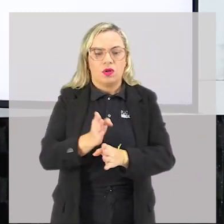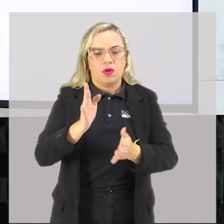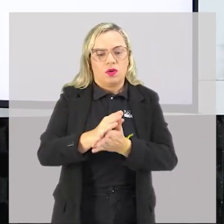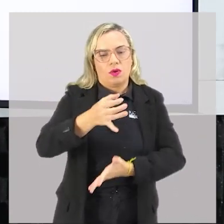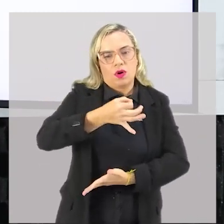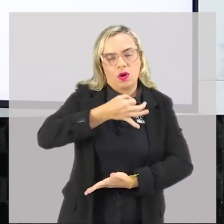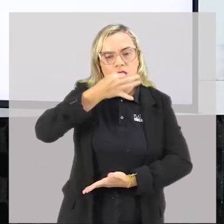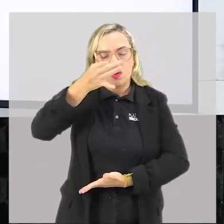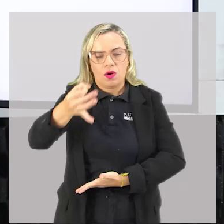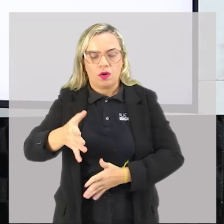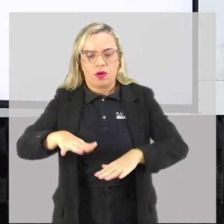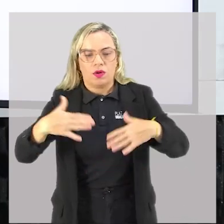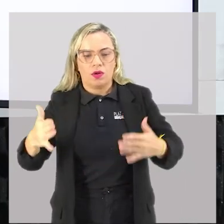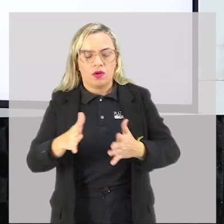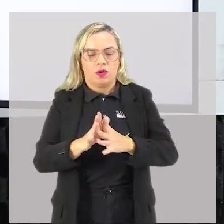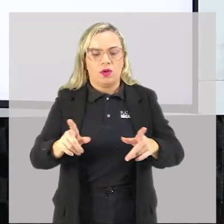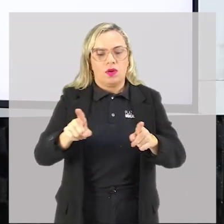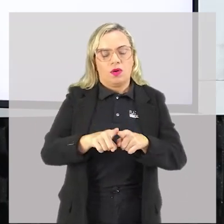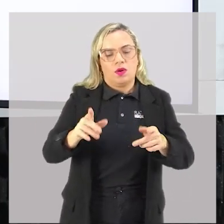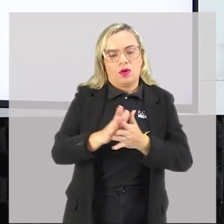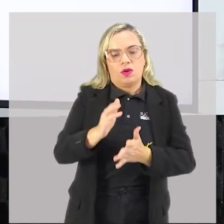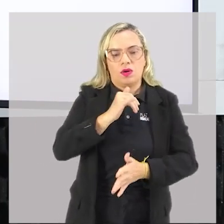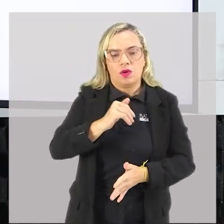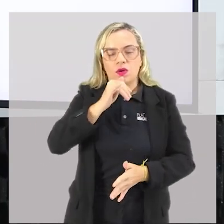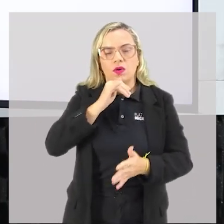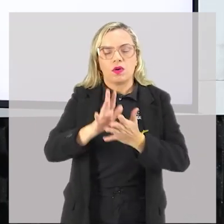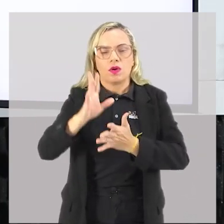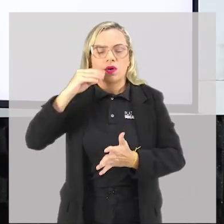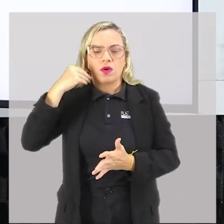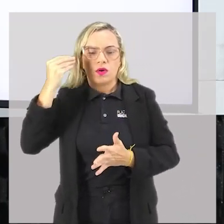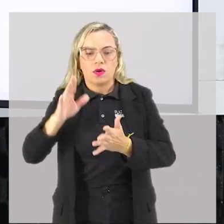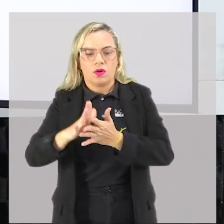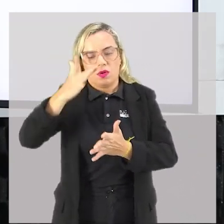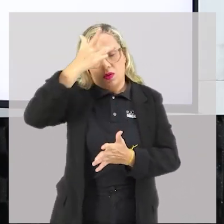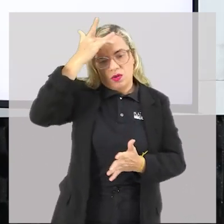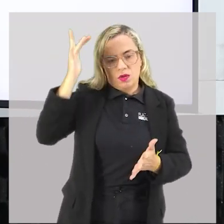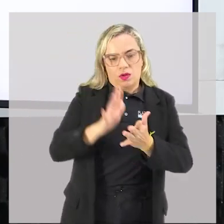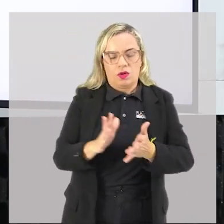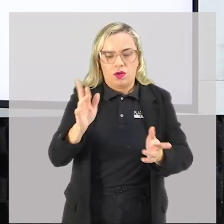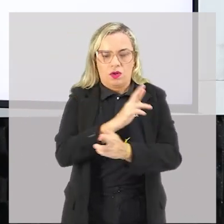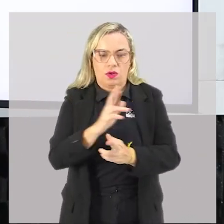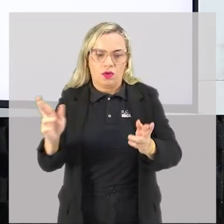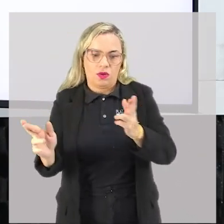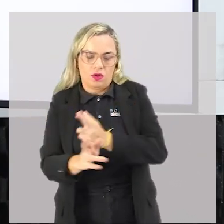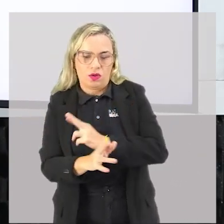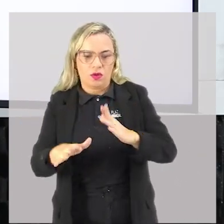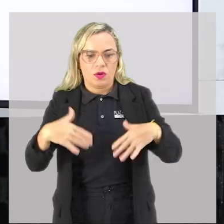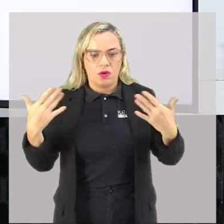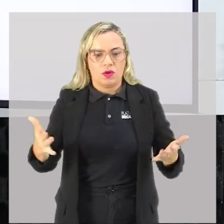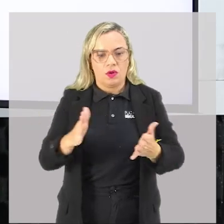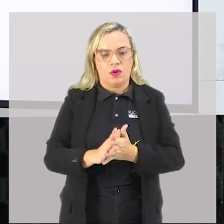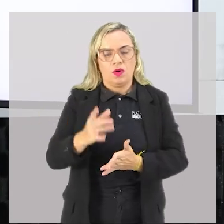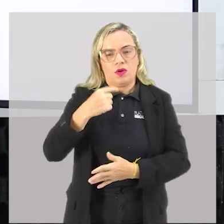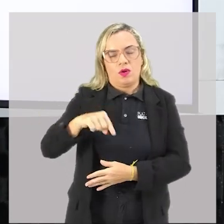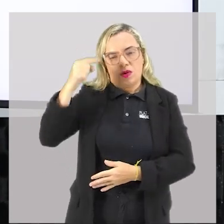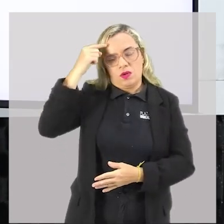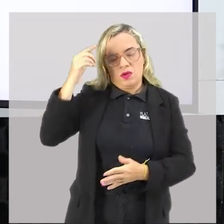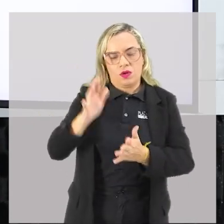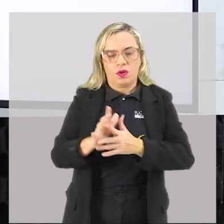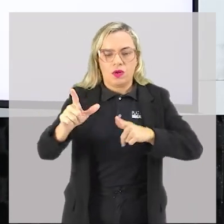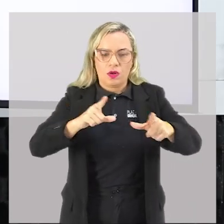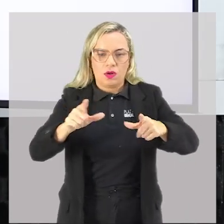opinião dessa pessoa, descobrir, por exemplo, que experiência essa pessoa tem a respeito de algo, quando a gente pensa, por exemplo, numa entrevista de